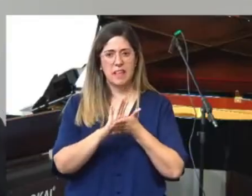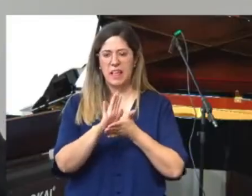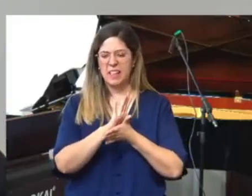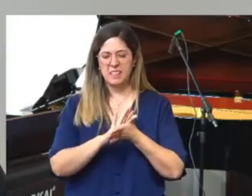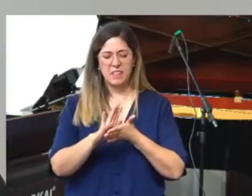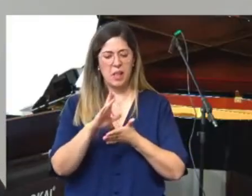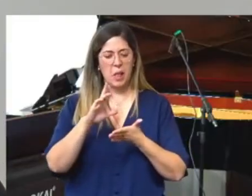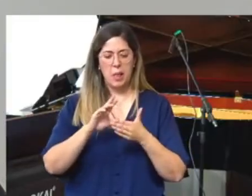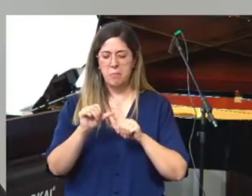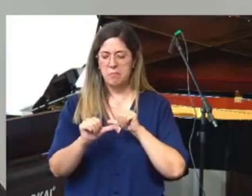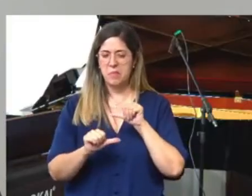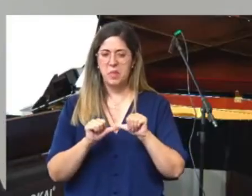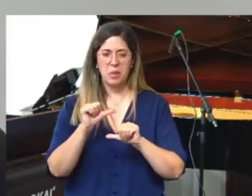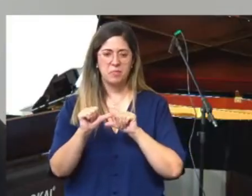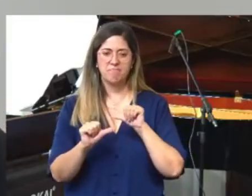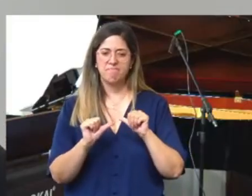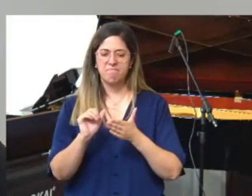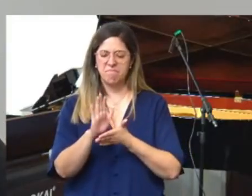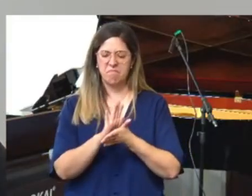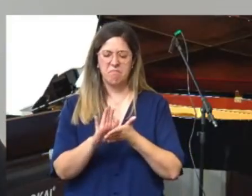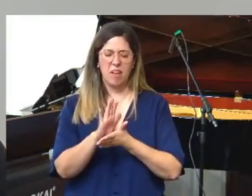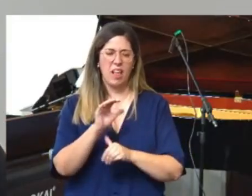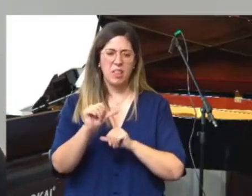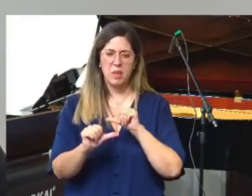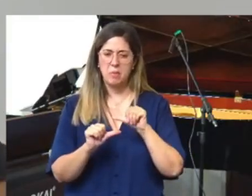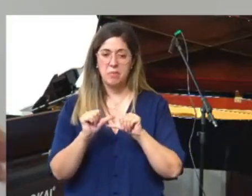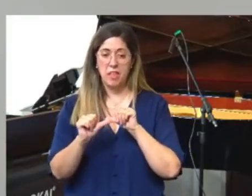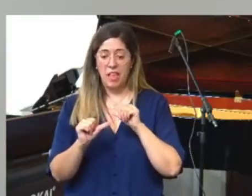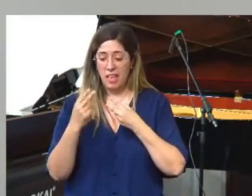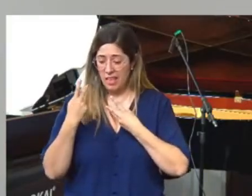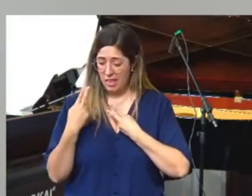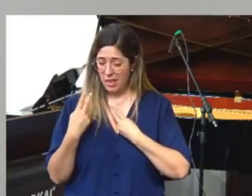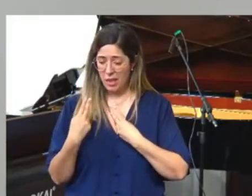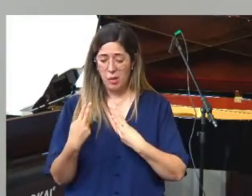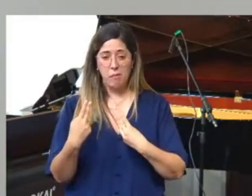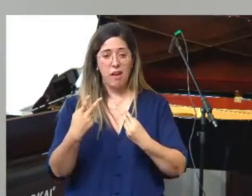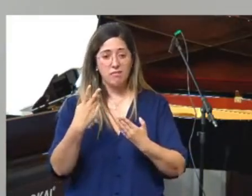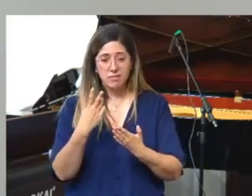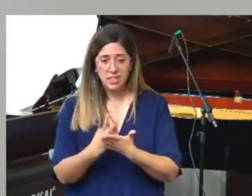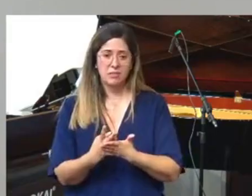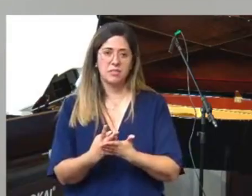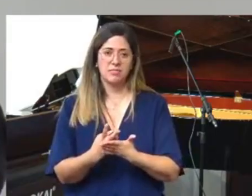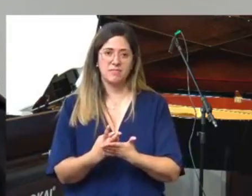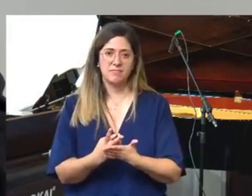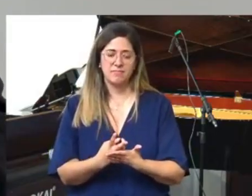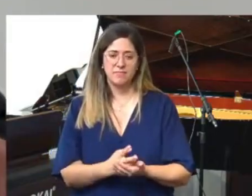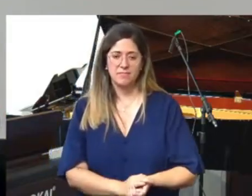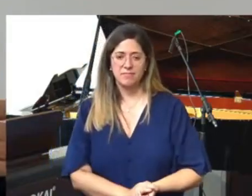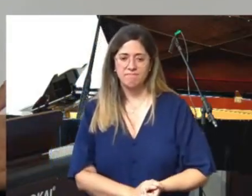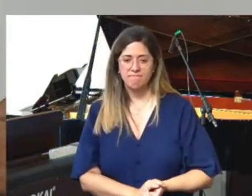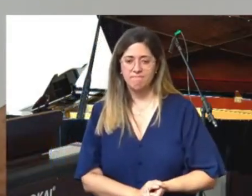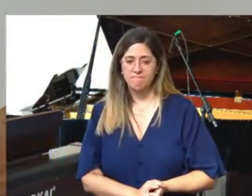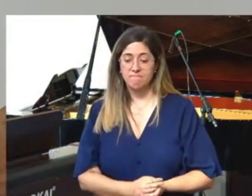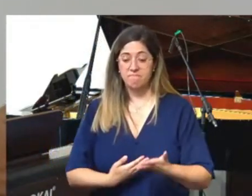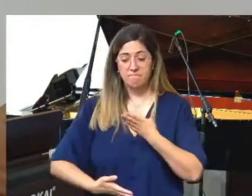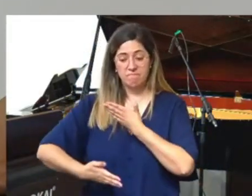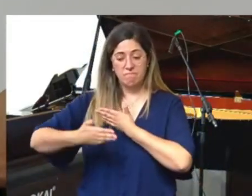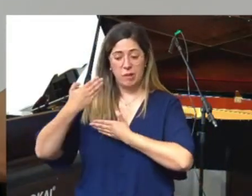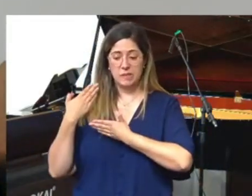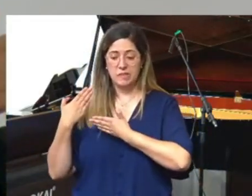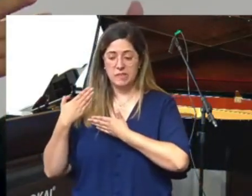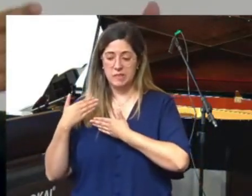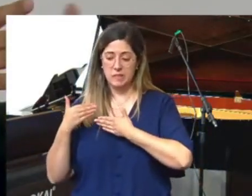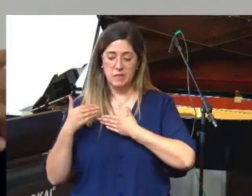nada mudou na minha vida. Eu sou absolutamente a mesma pessoa de